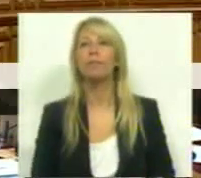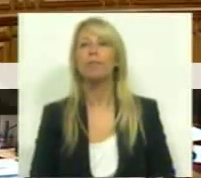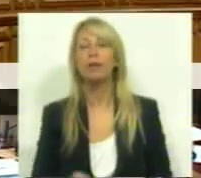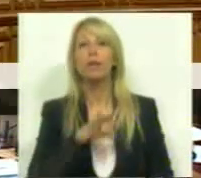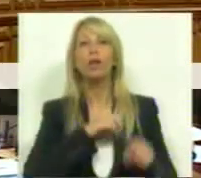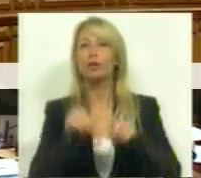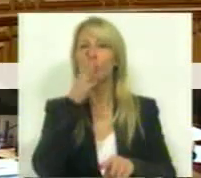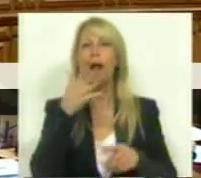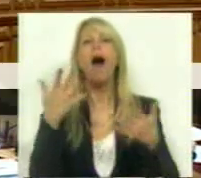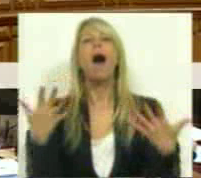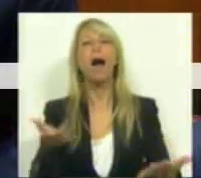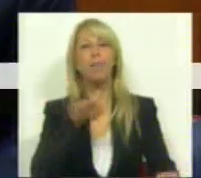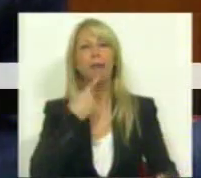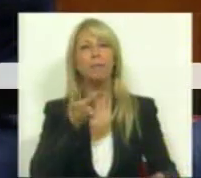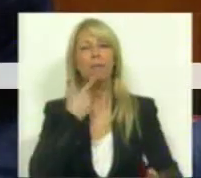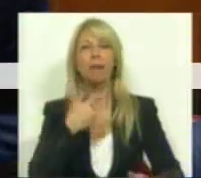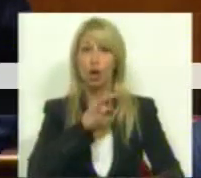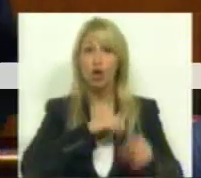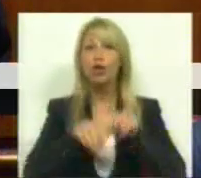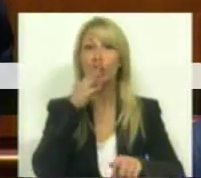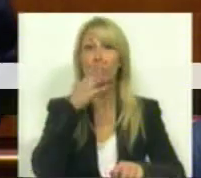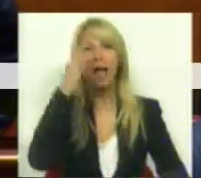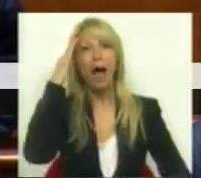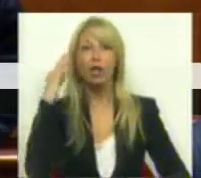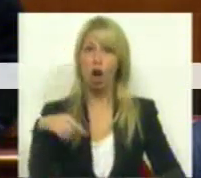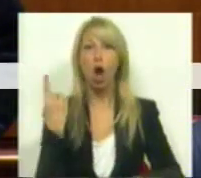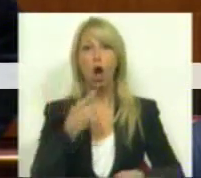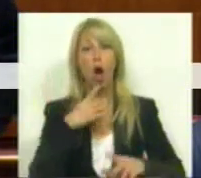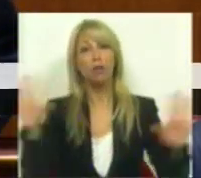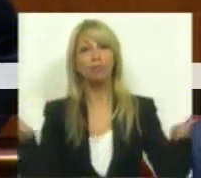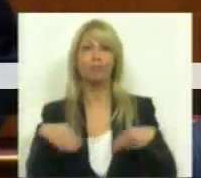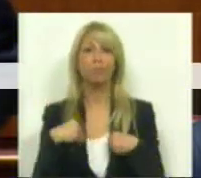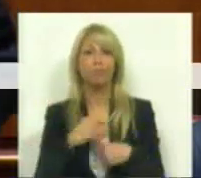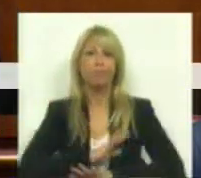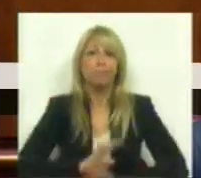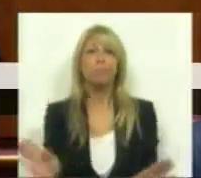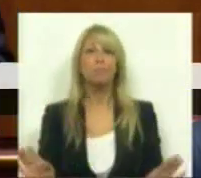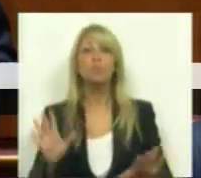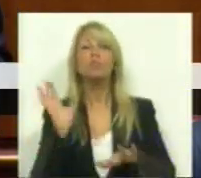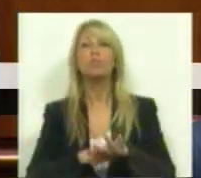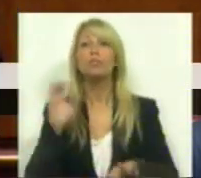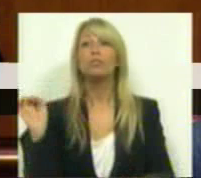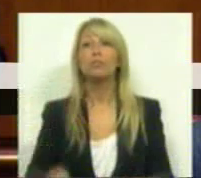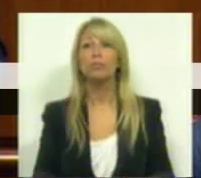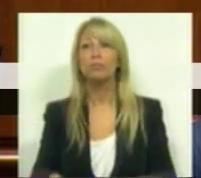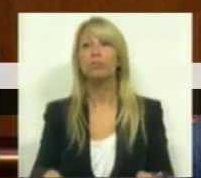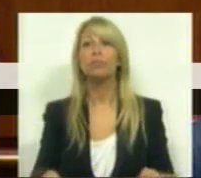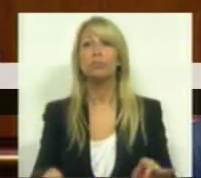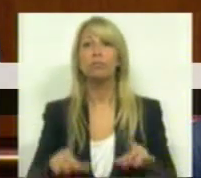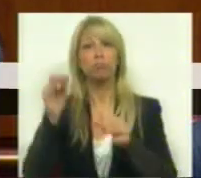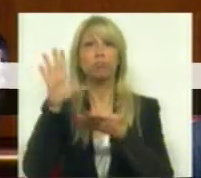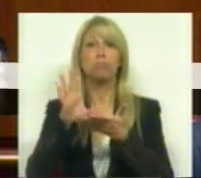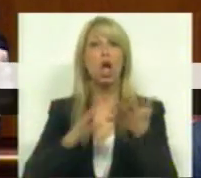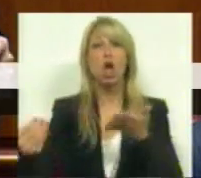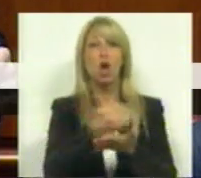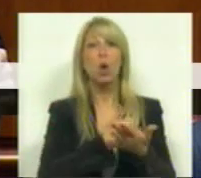Sr. Deputado, agora já percebi. O Sr. Deputado acha que nós estamos resignados quanto à alocação de recursos que os